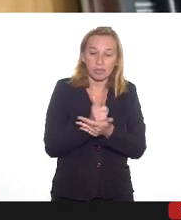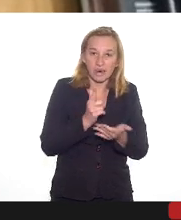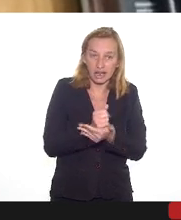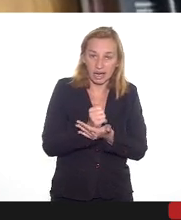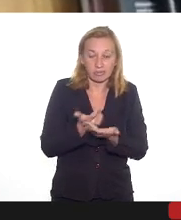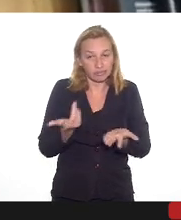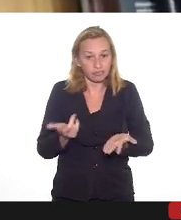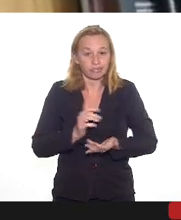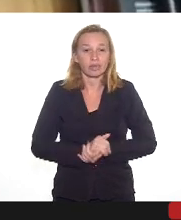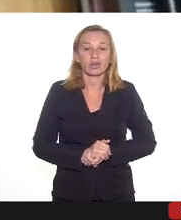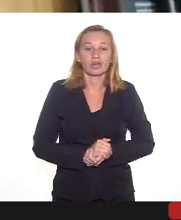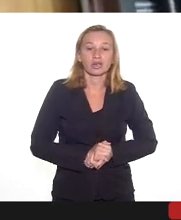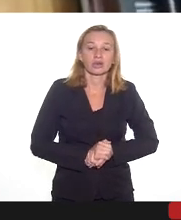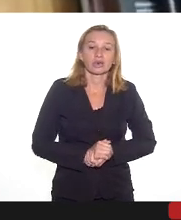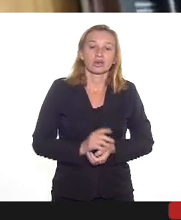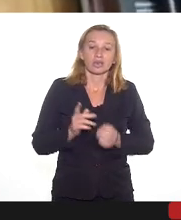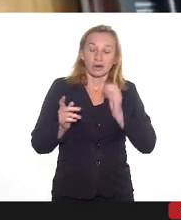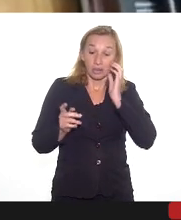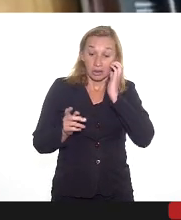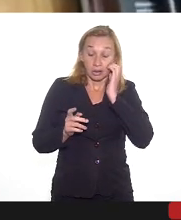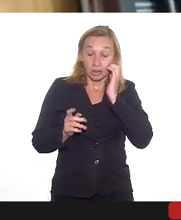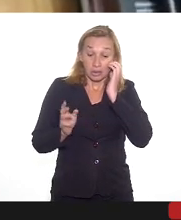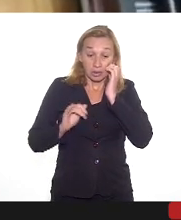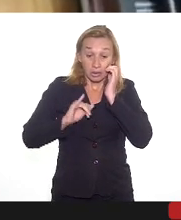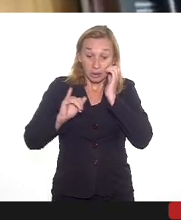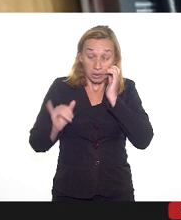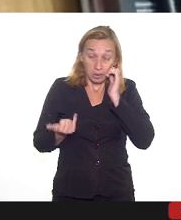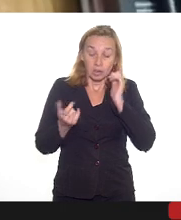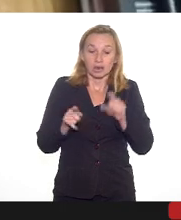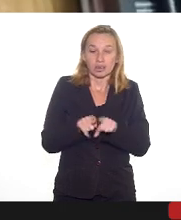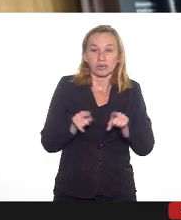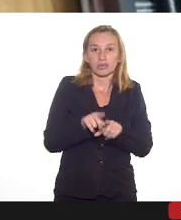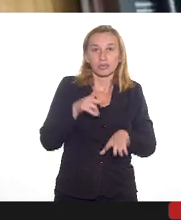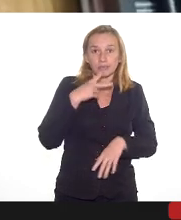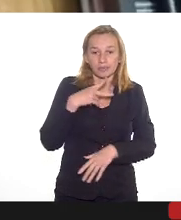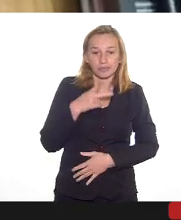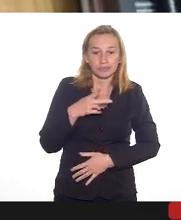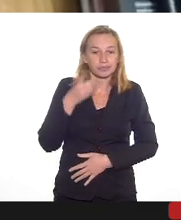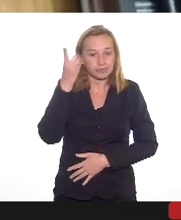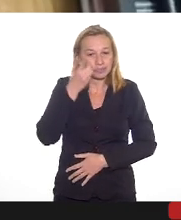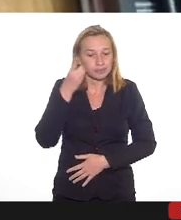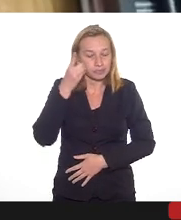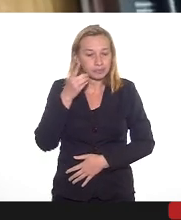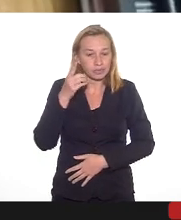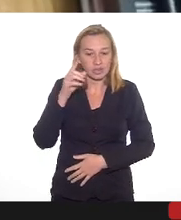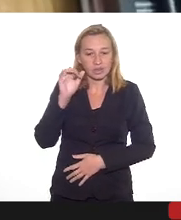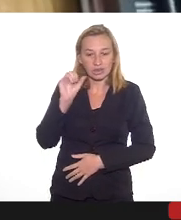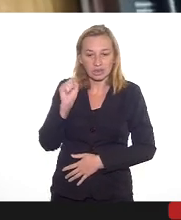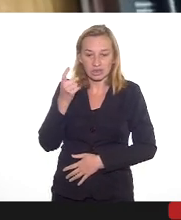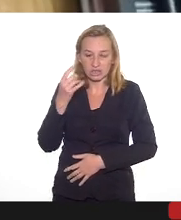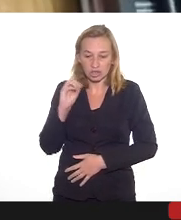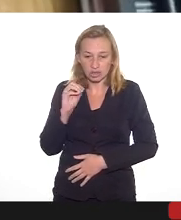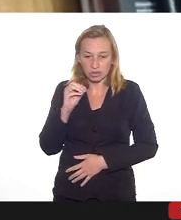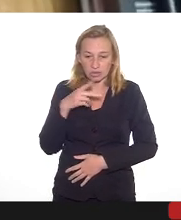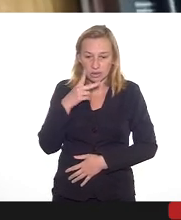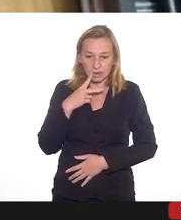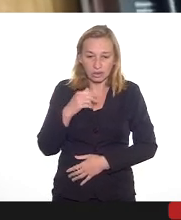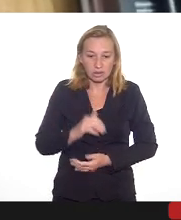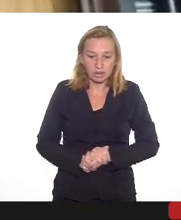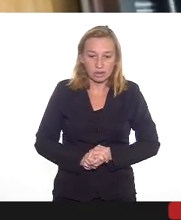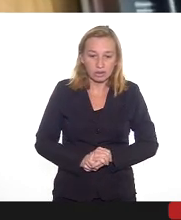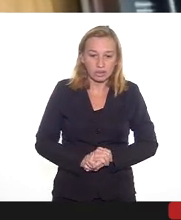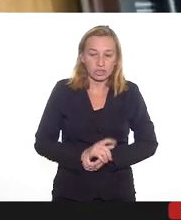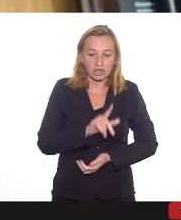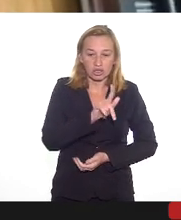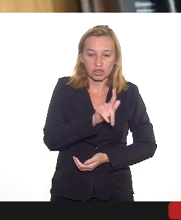caráter continuado, como fala a lei. E aí eu aproveito também para tocar no que falou, desculpa, o deputado Sérgio Fernandes, eu ia responder, não falei, sobre